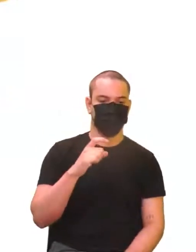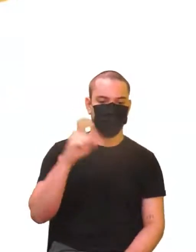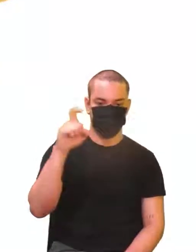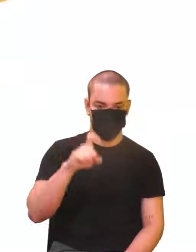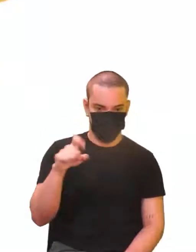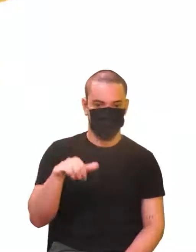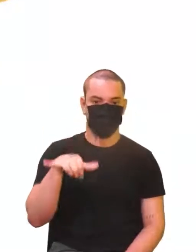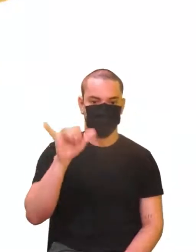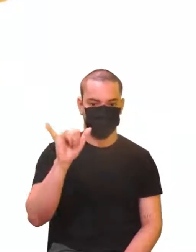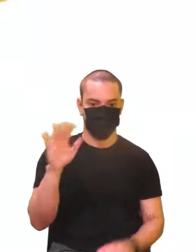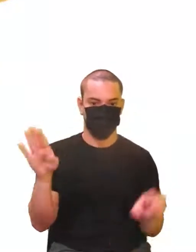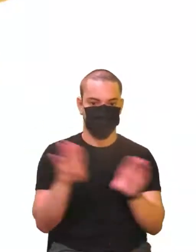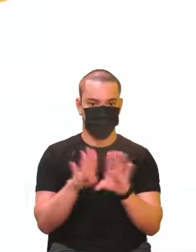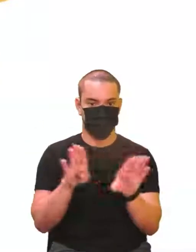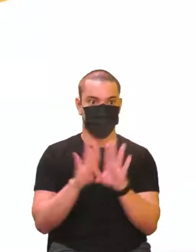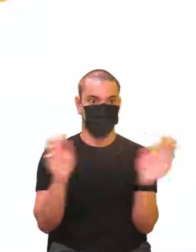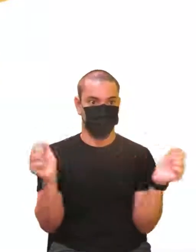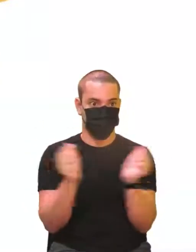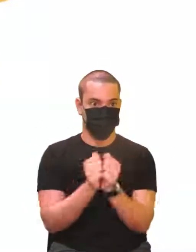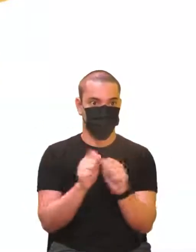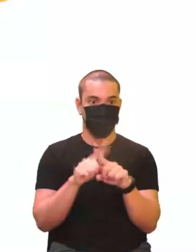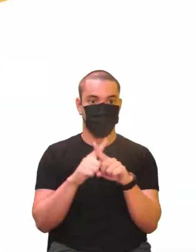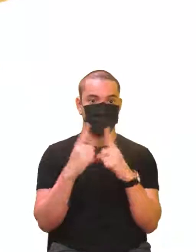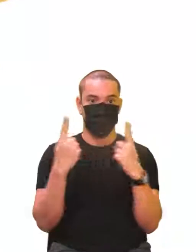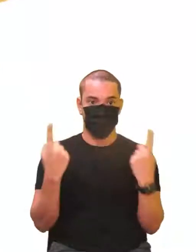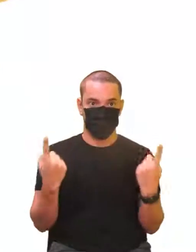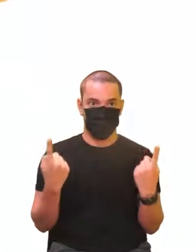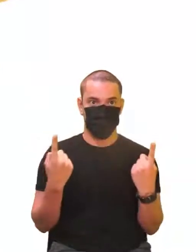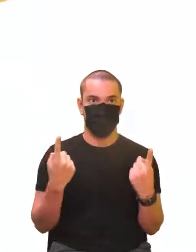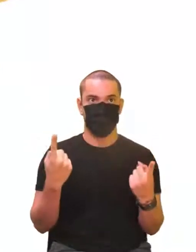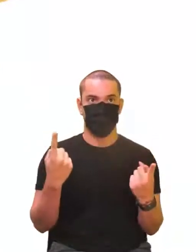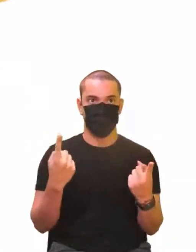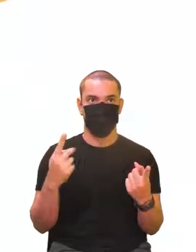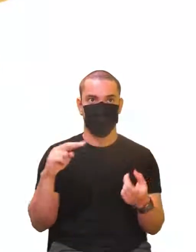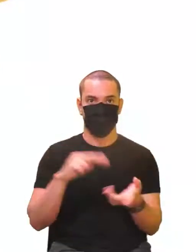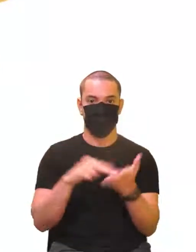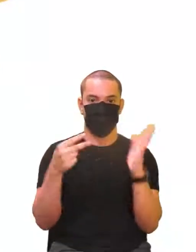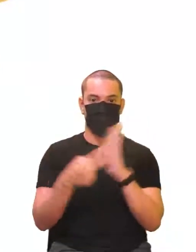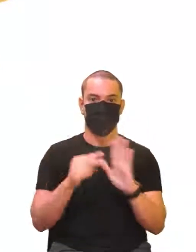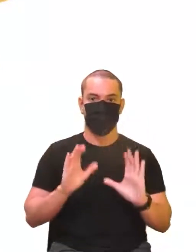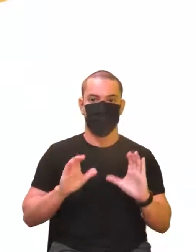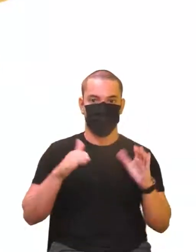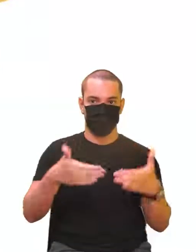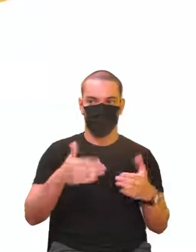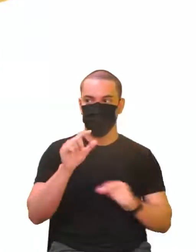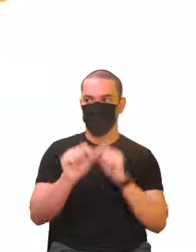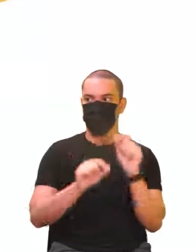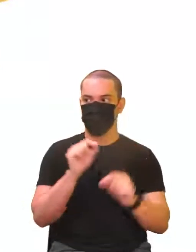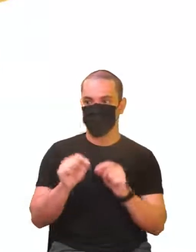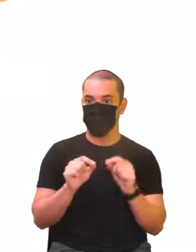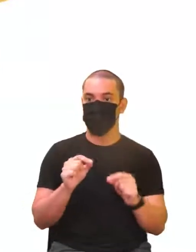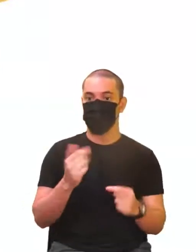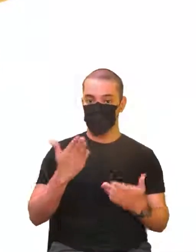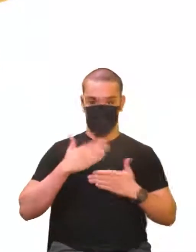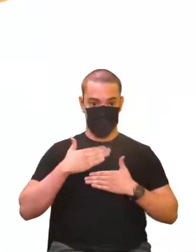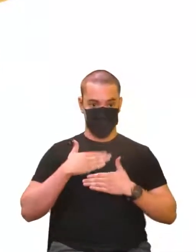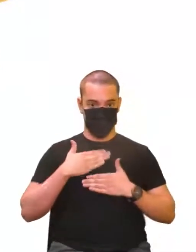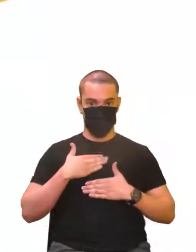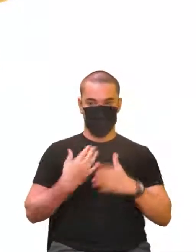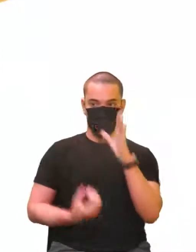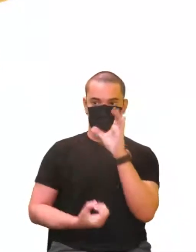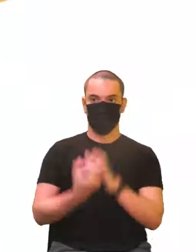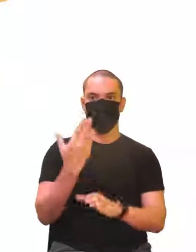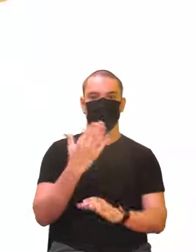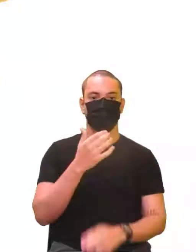que corresponde à porção feminina. Mas, para que eu me forme, digamos assim,